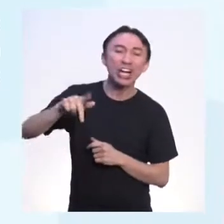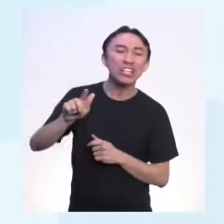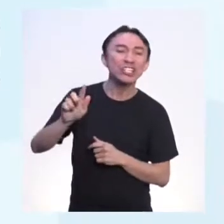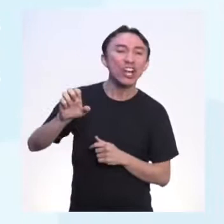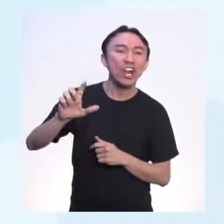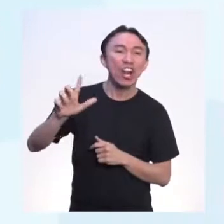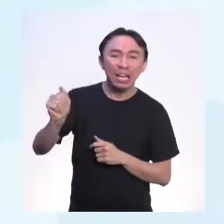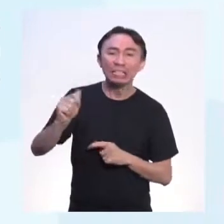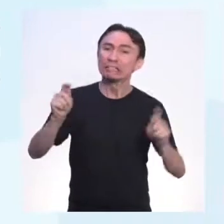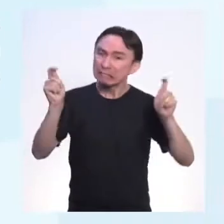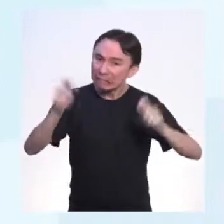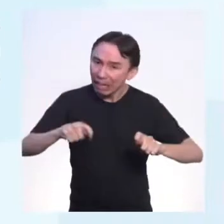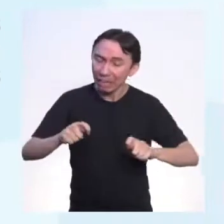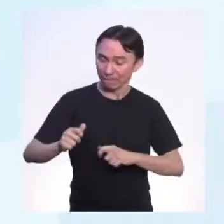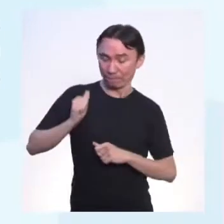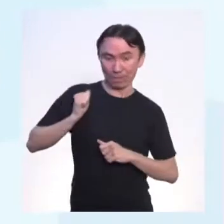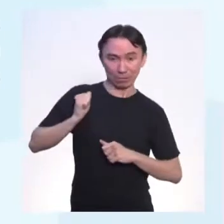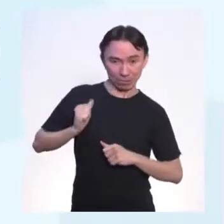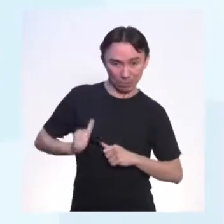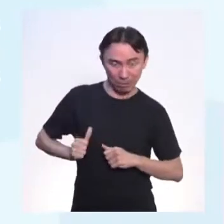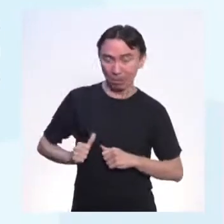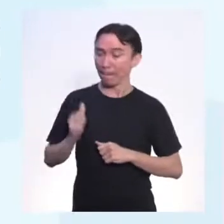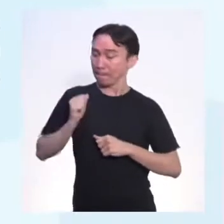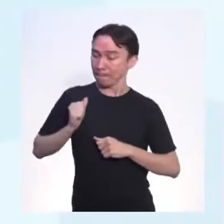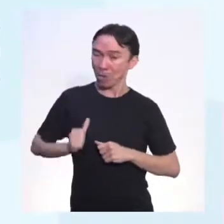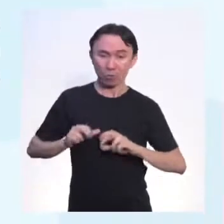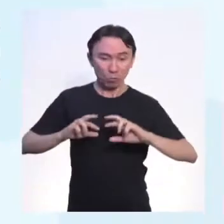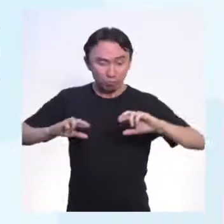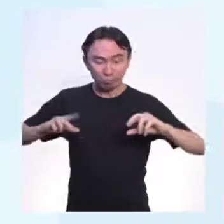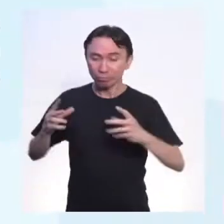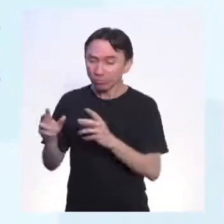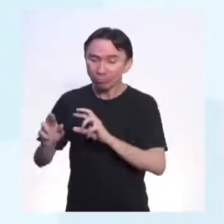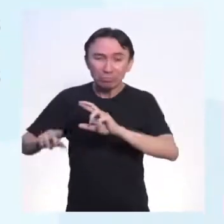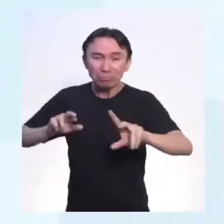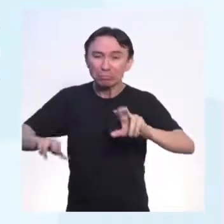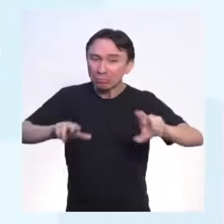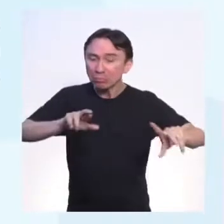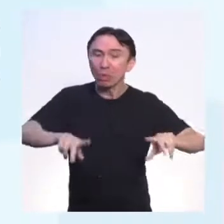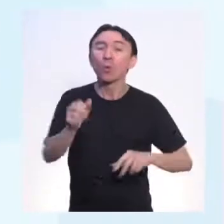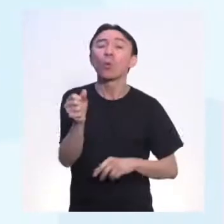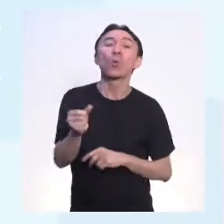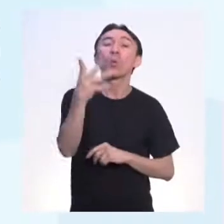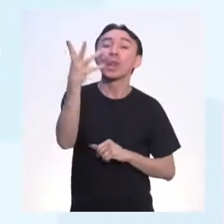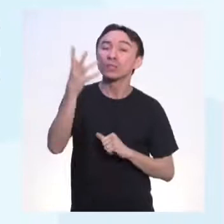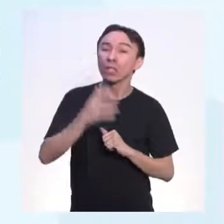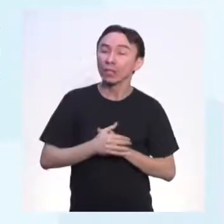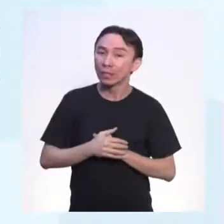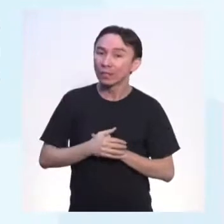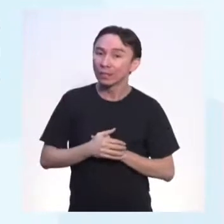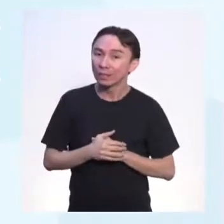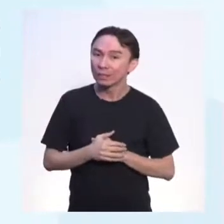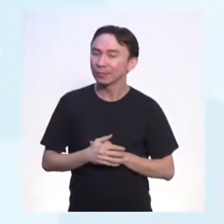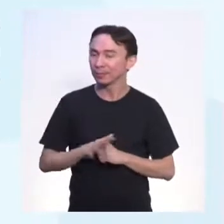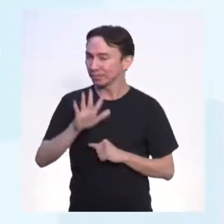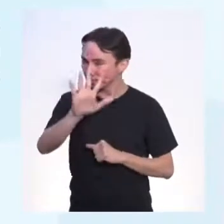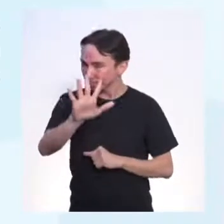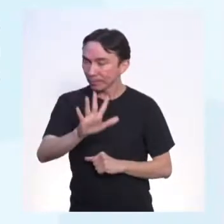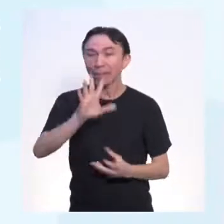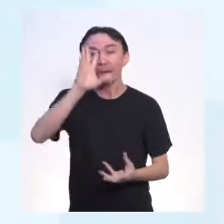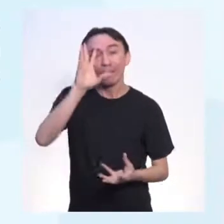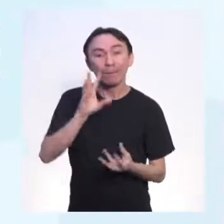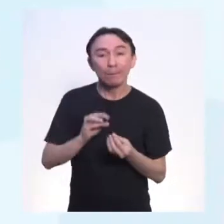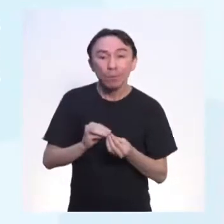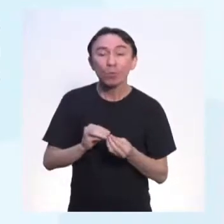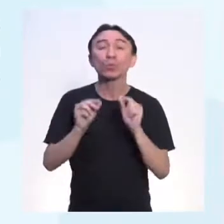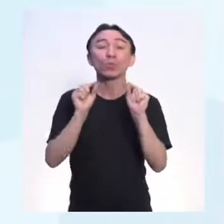confeccionará até que ela modifique suas disponibilidades? Isto quer dizer o seguinte: